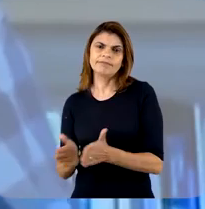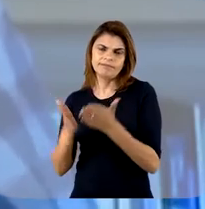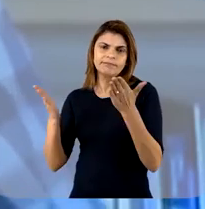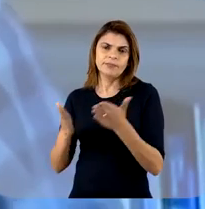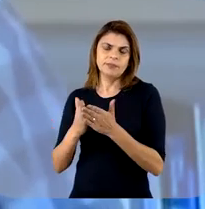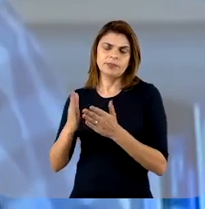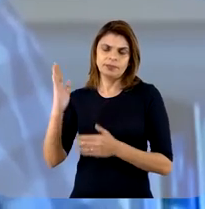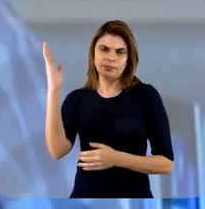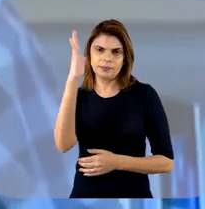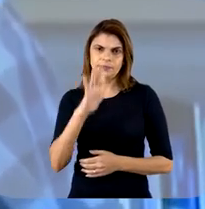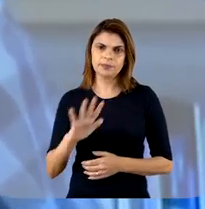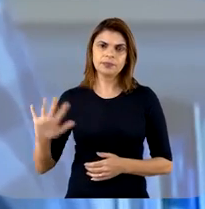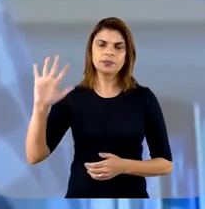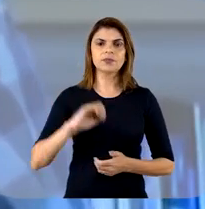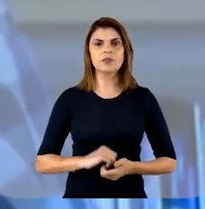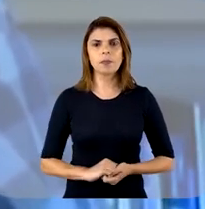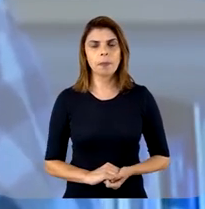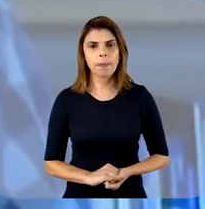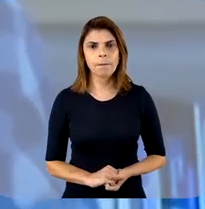do planeta.